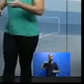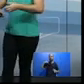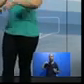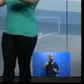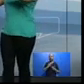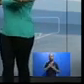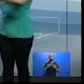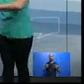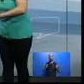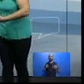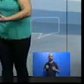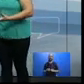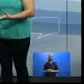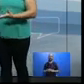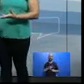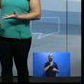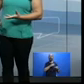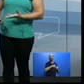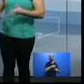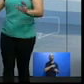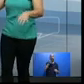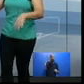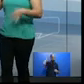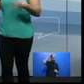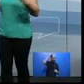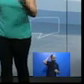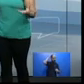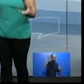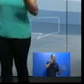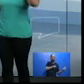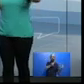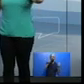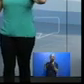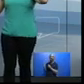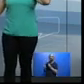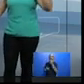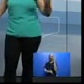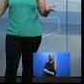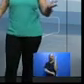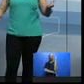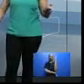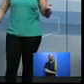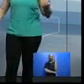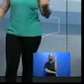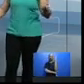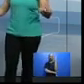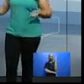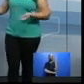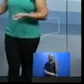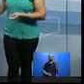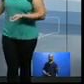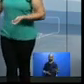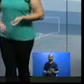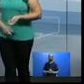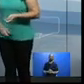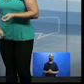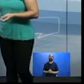eles davam a madeira para os portugueses, deixavam os portugueses pegarem essa madeira,